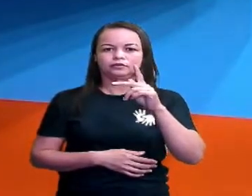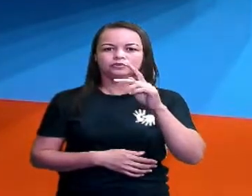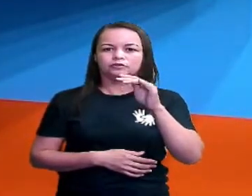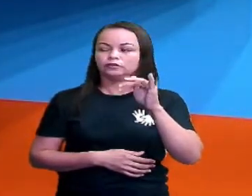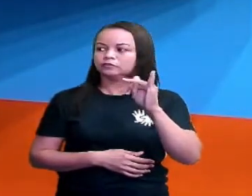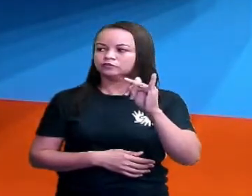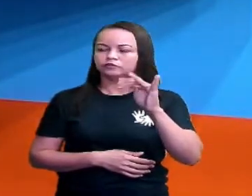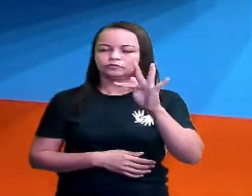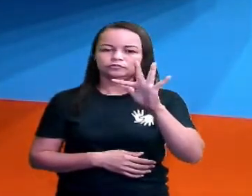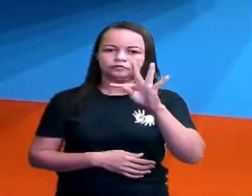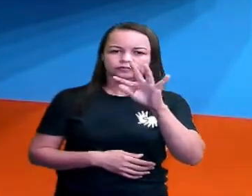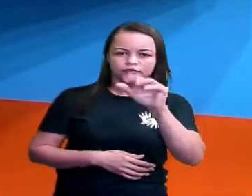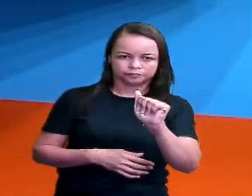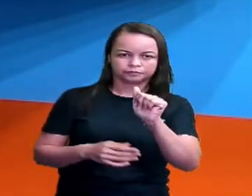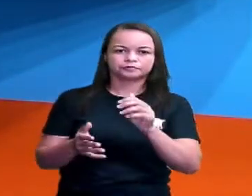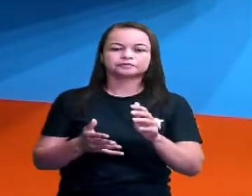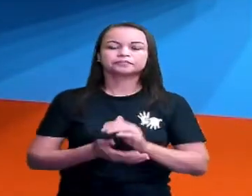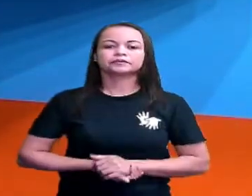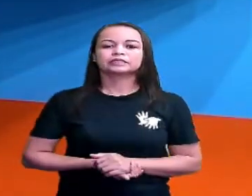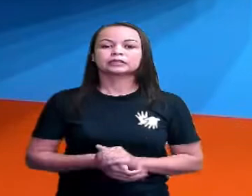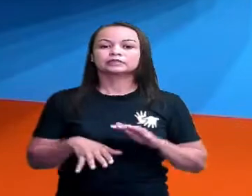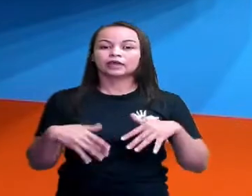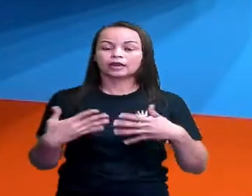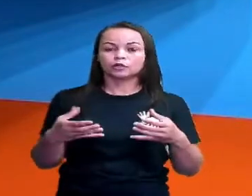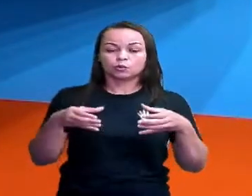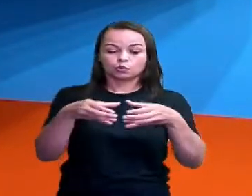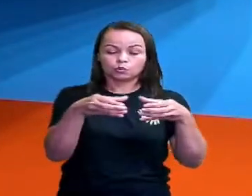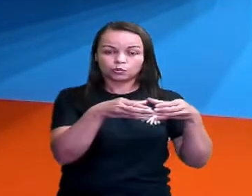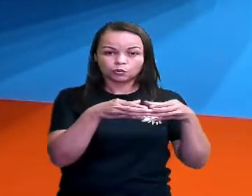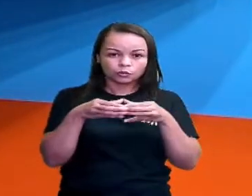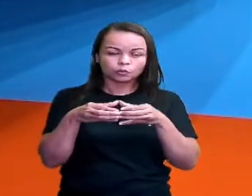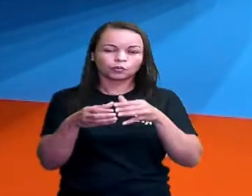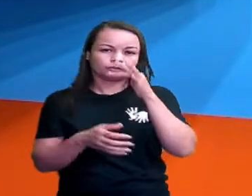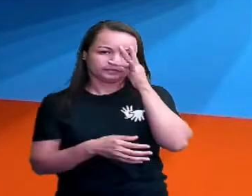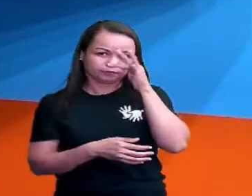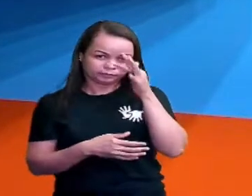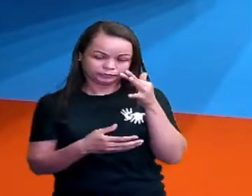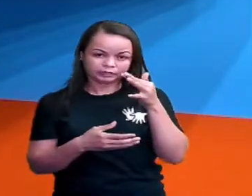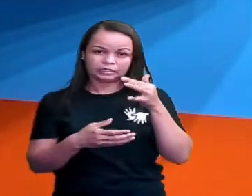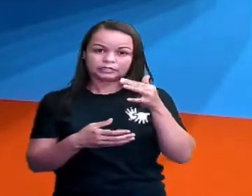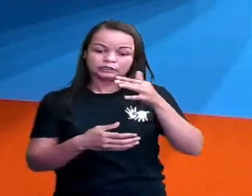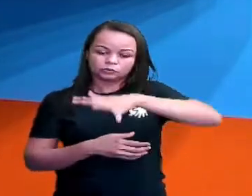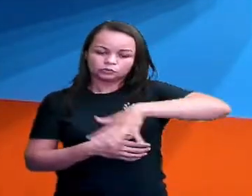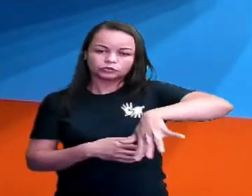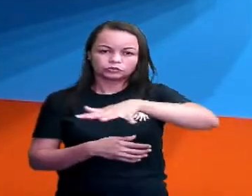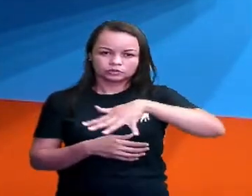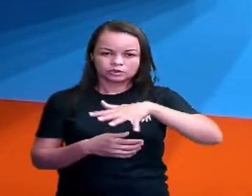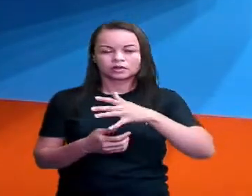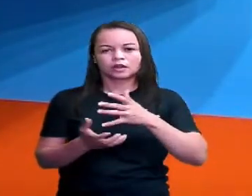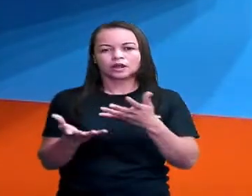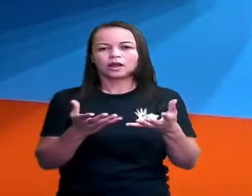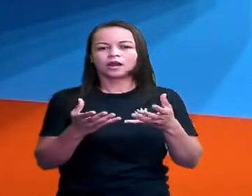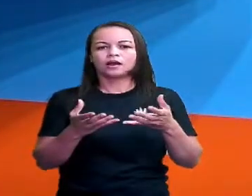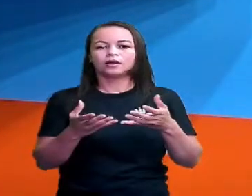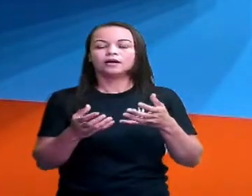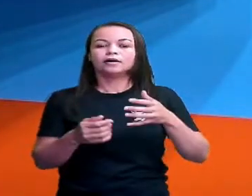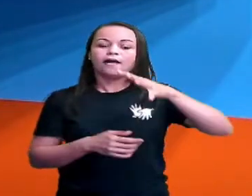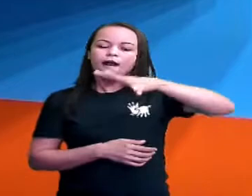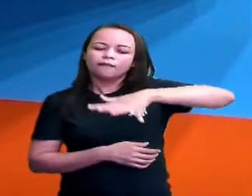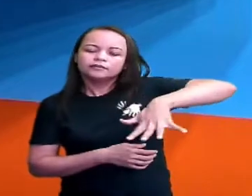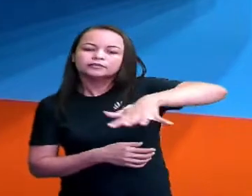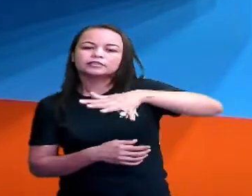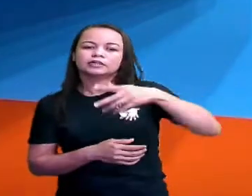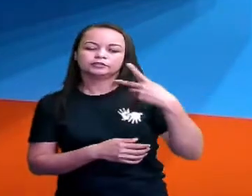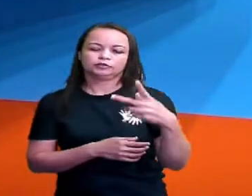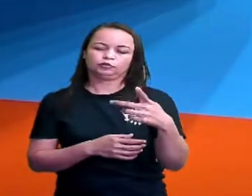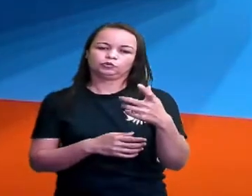característica extremamente importante desse grupo de plantas que habita esse habitat aéreo é que as suas raízes,